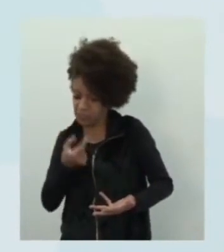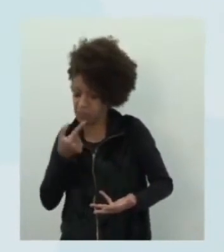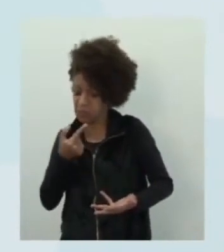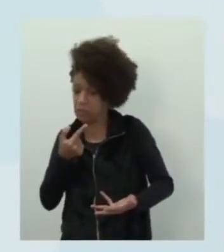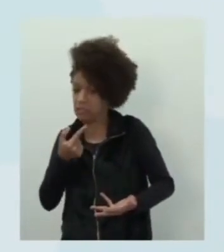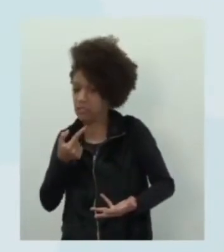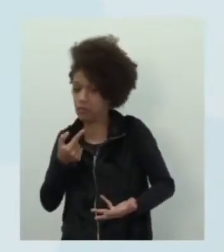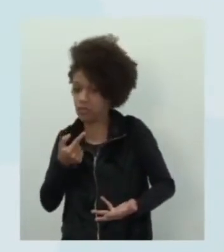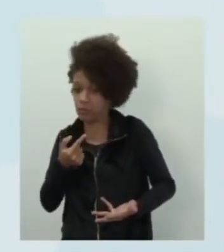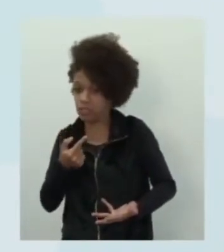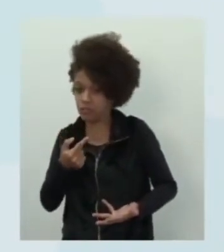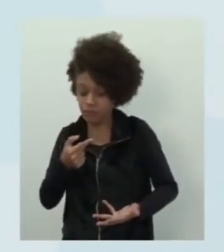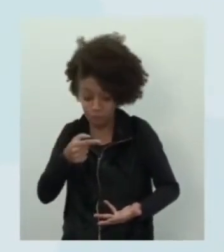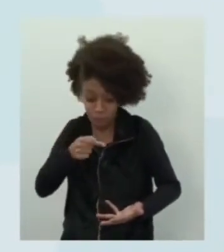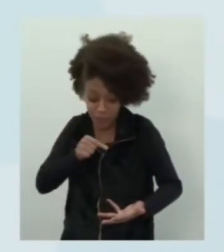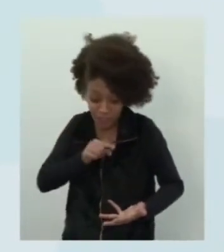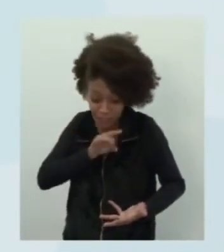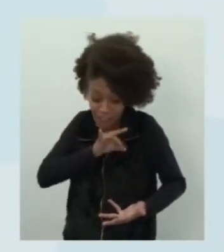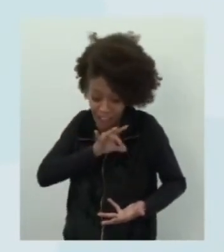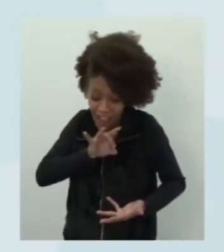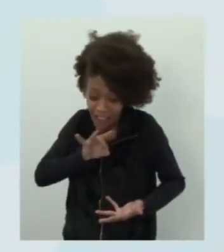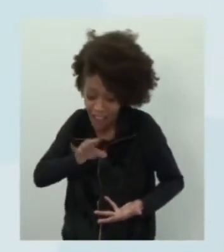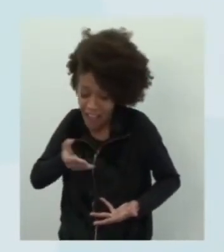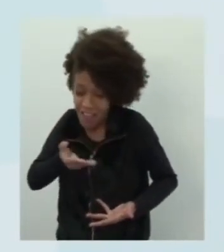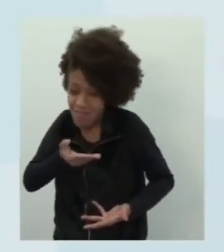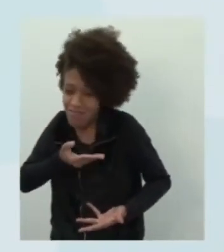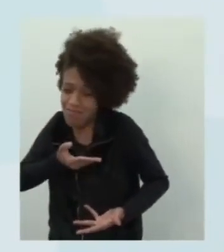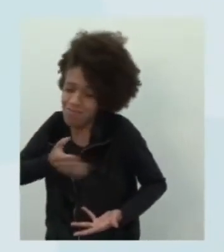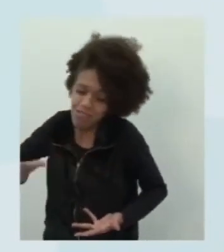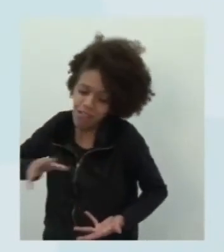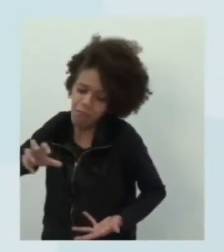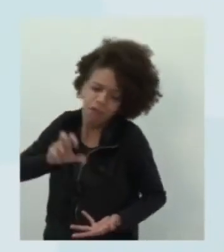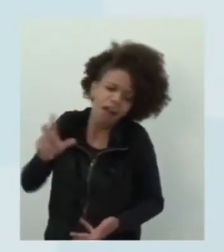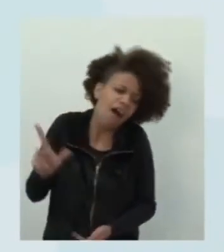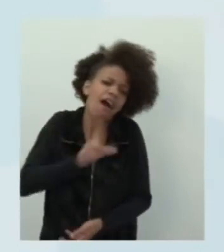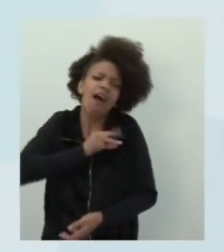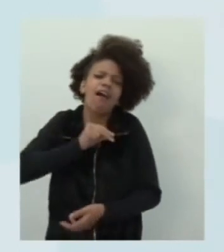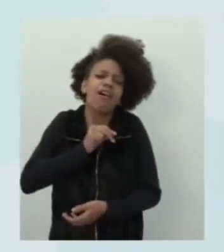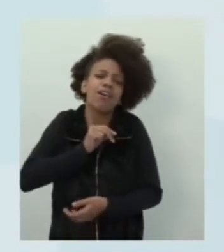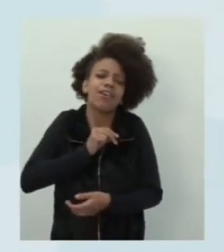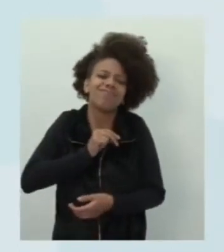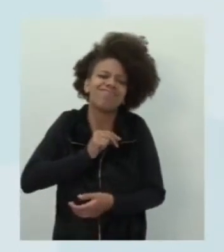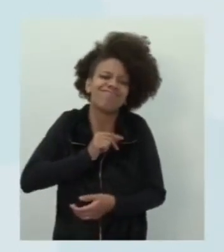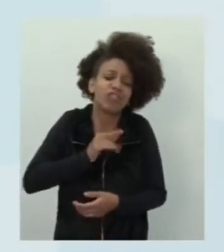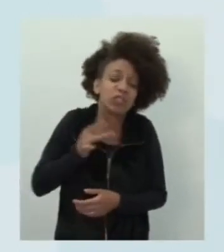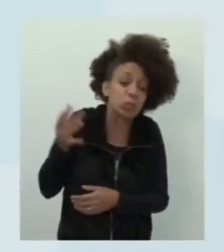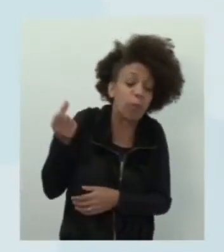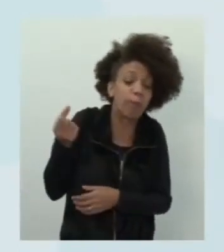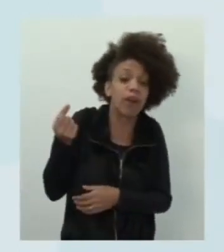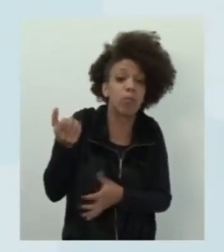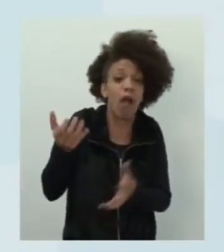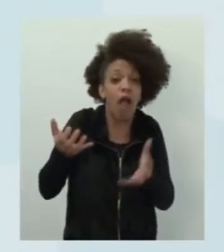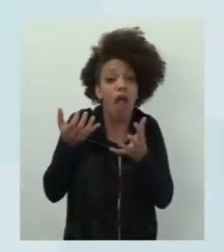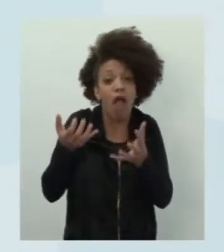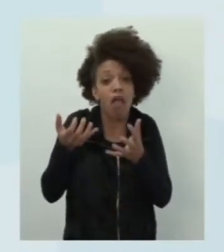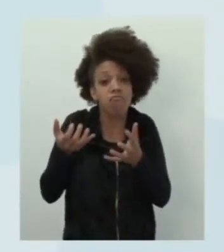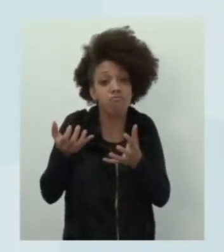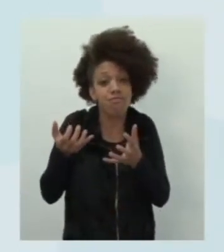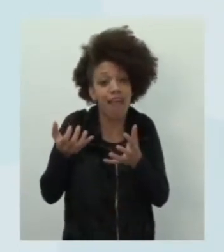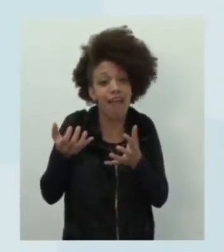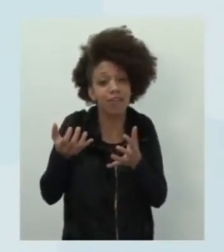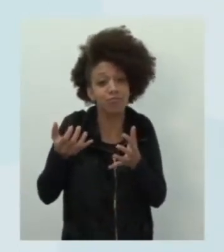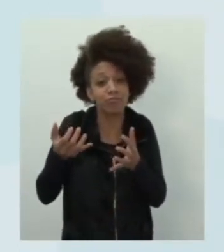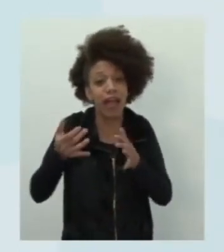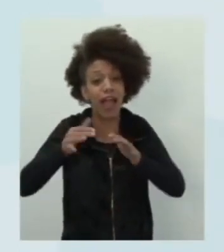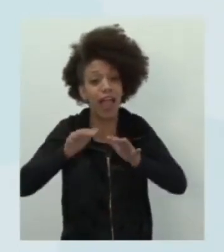como me vai. Caja moira por vós e ai, minha senhor, branca e vermelha. Queredes que vos retraia, quando vós eu